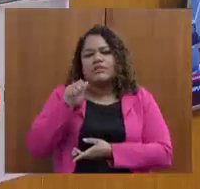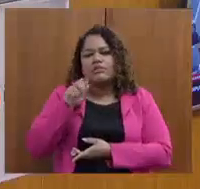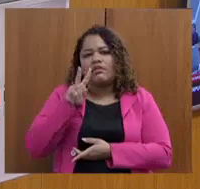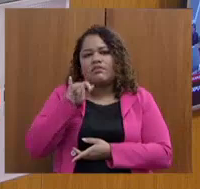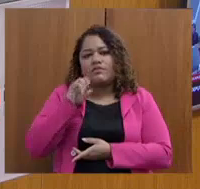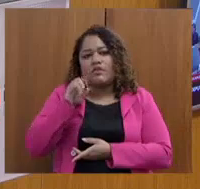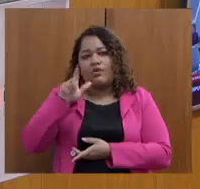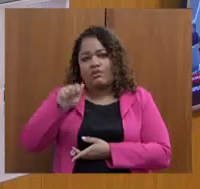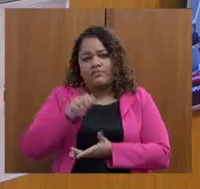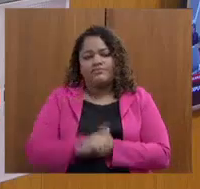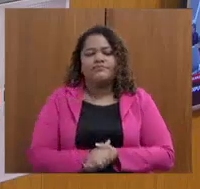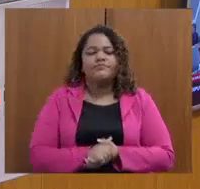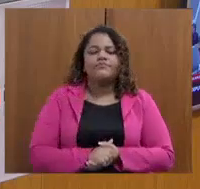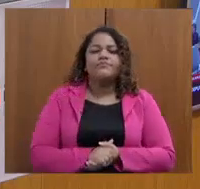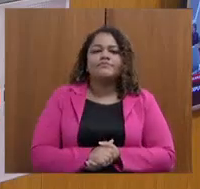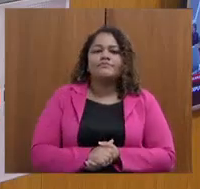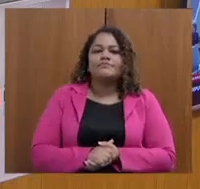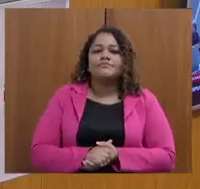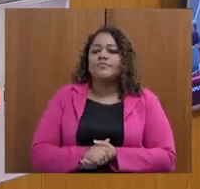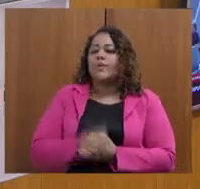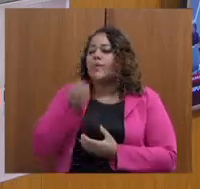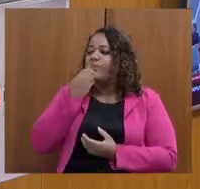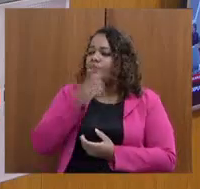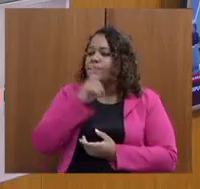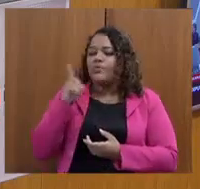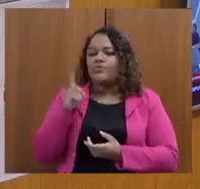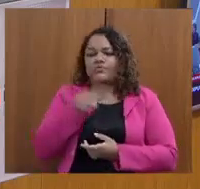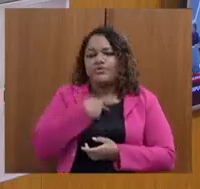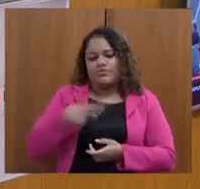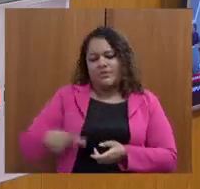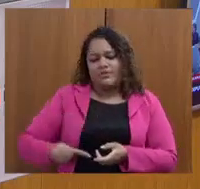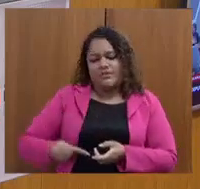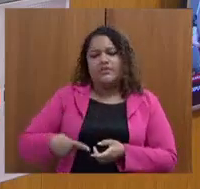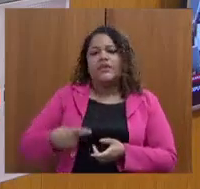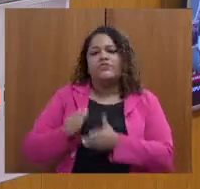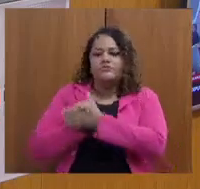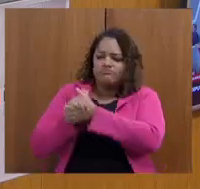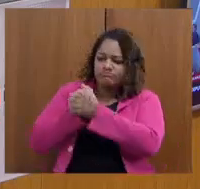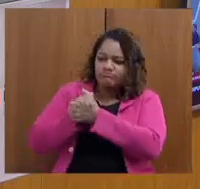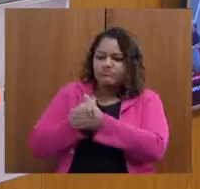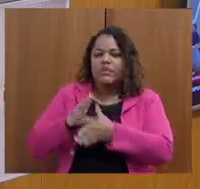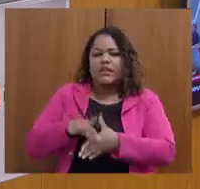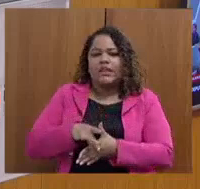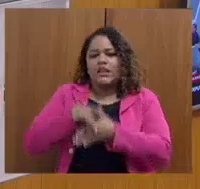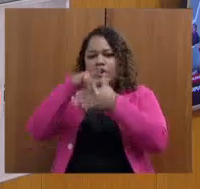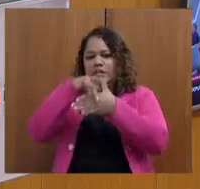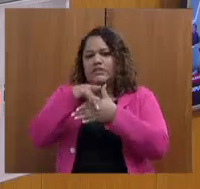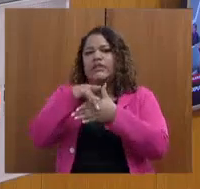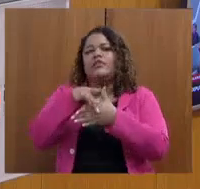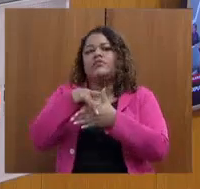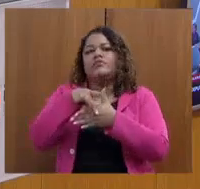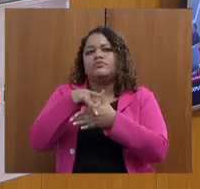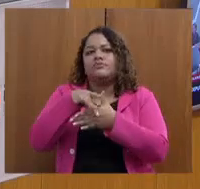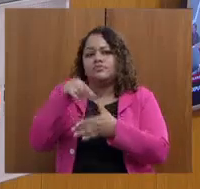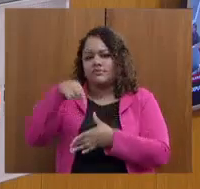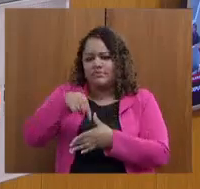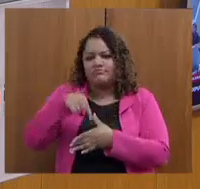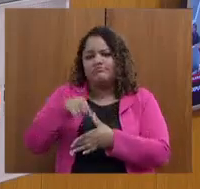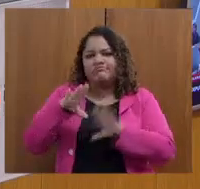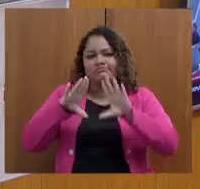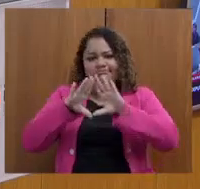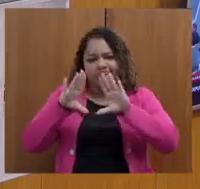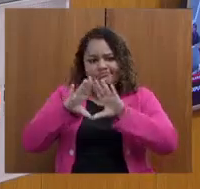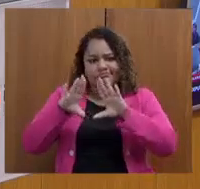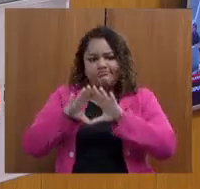Bom dia senhor presidente quer cumprimentá-la aqui pela liderança que o Senhor tem aqui nessa casa